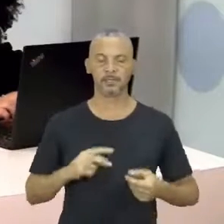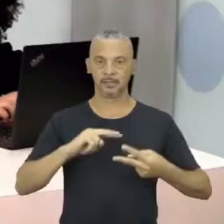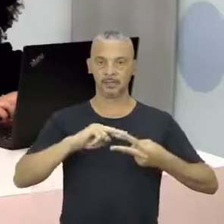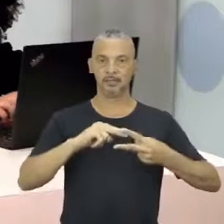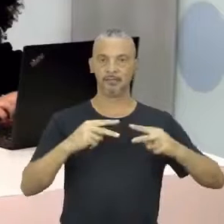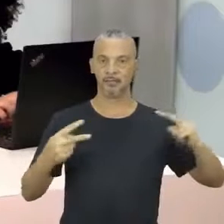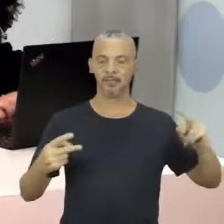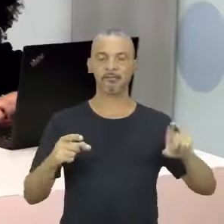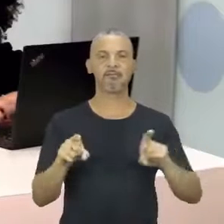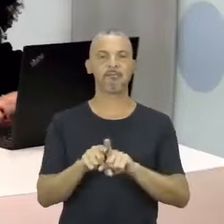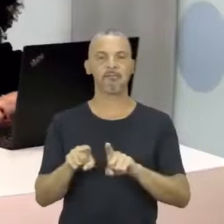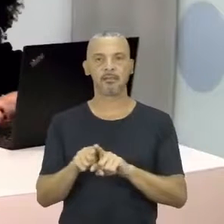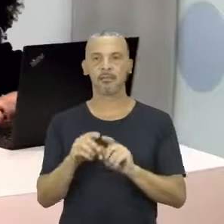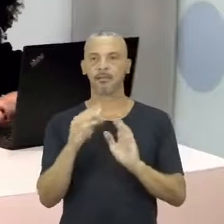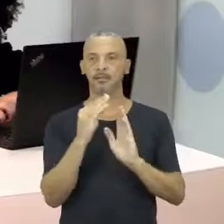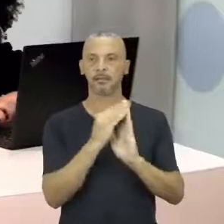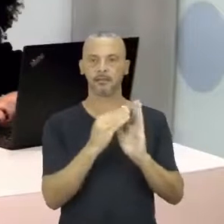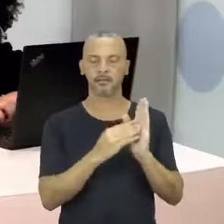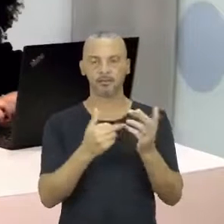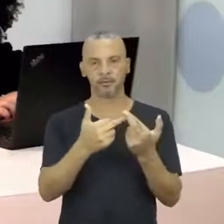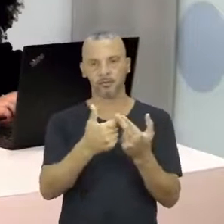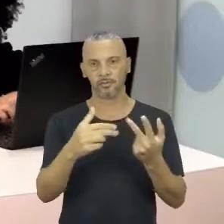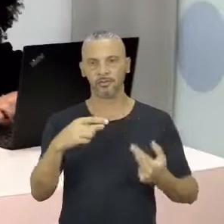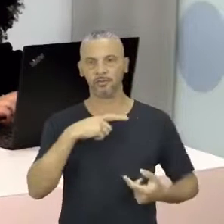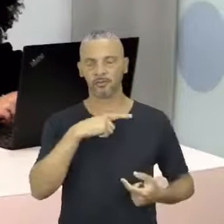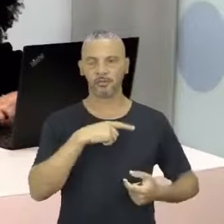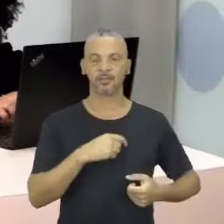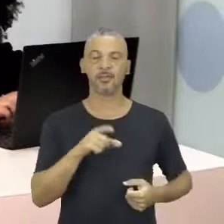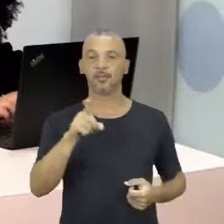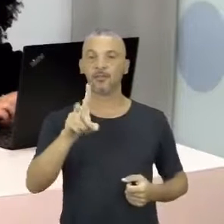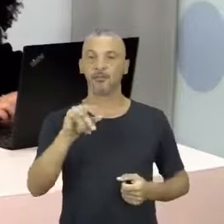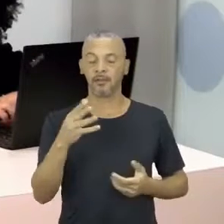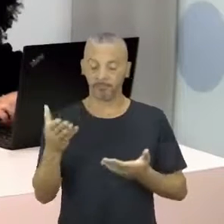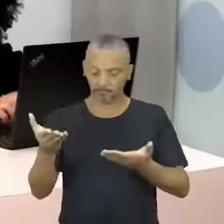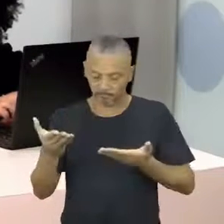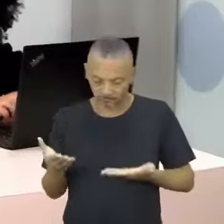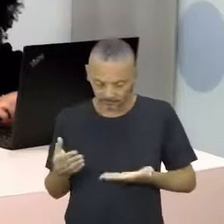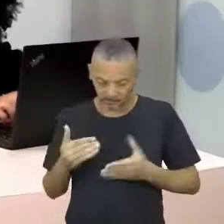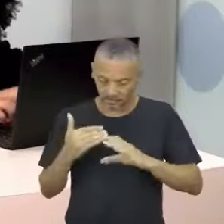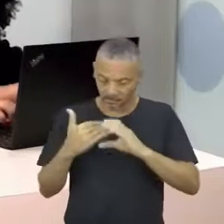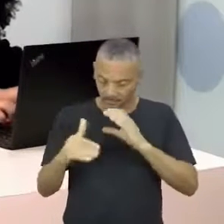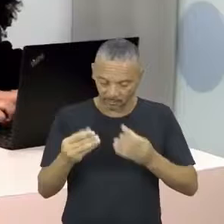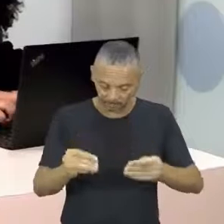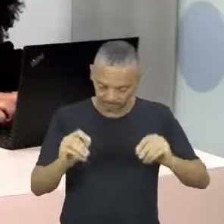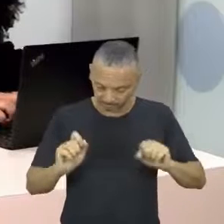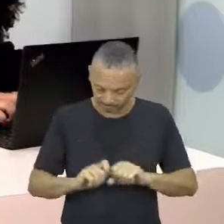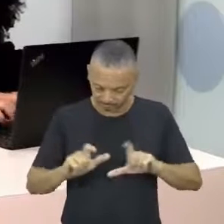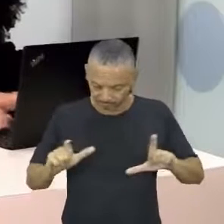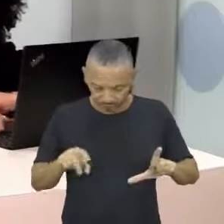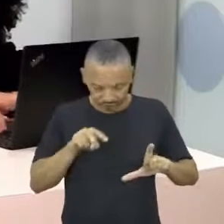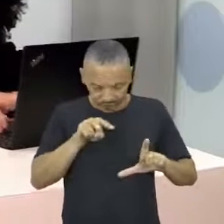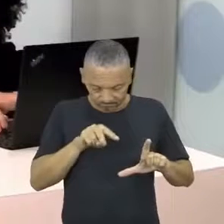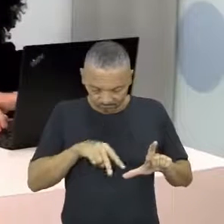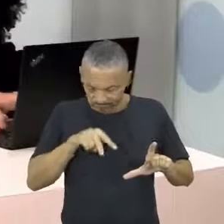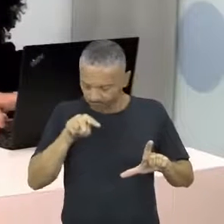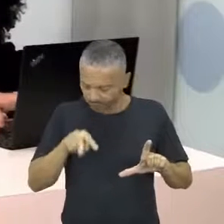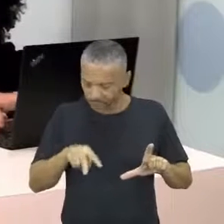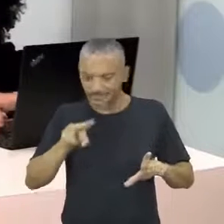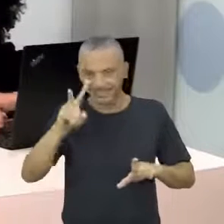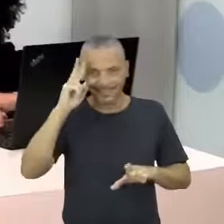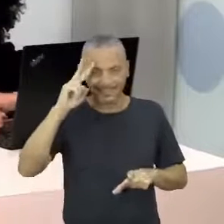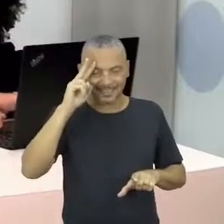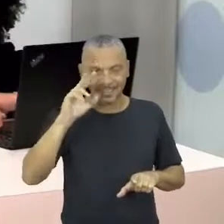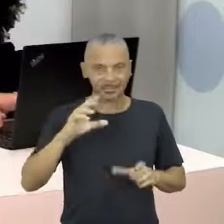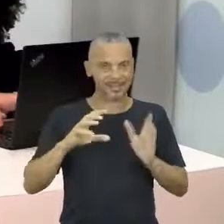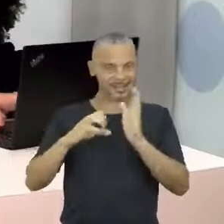do cronograma, várias orientações, né? Vocês vão receber esse e-mail no e-mail que vocês cadastraram lá quando acessaram o portal do candidato